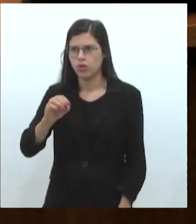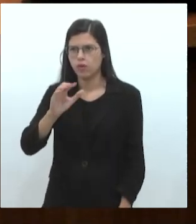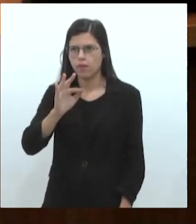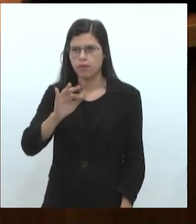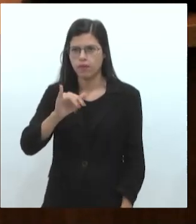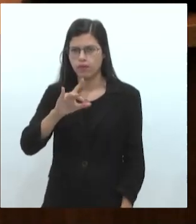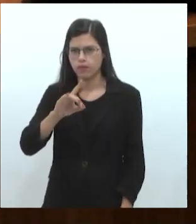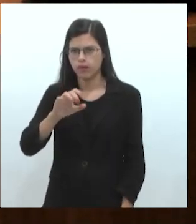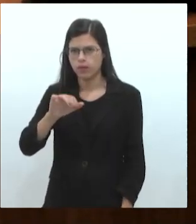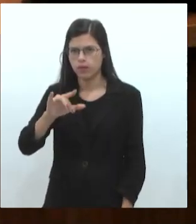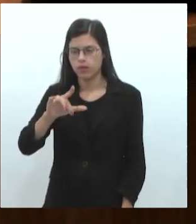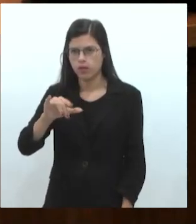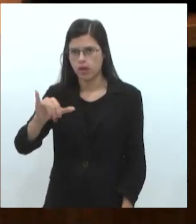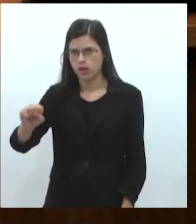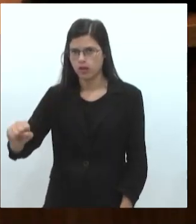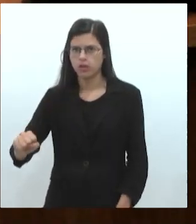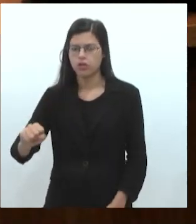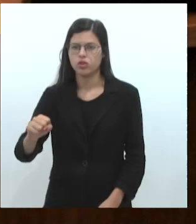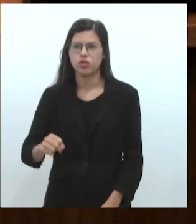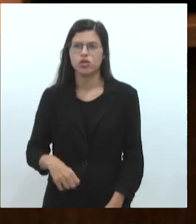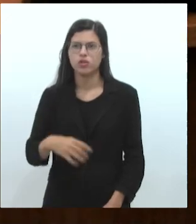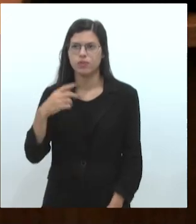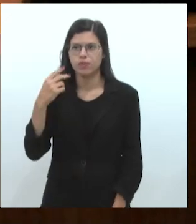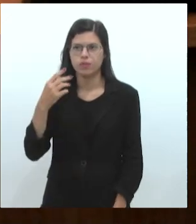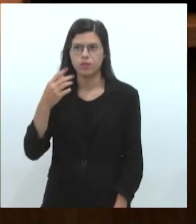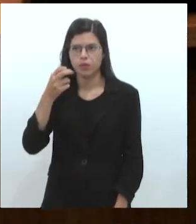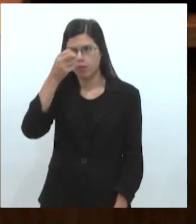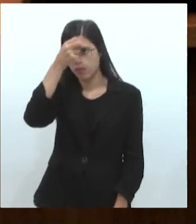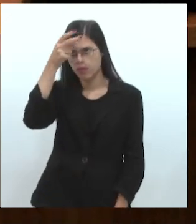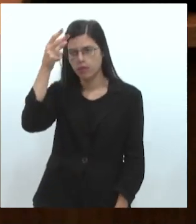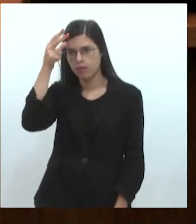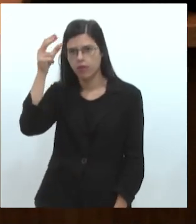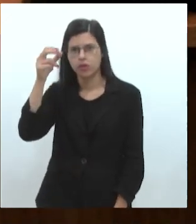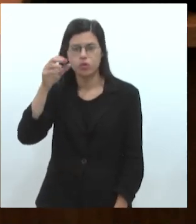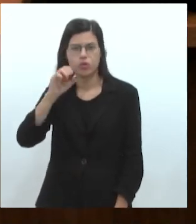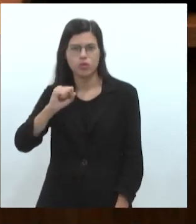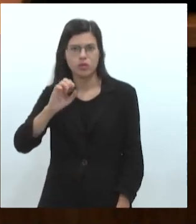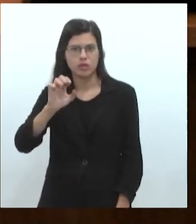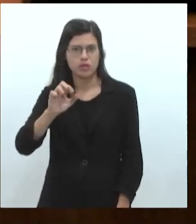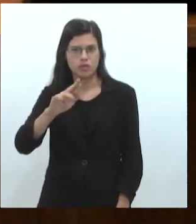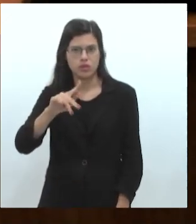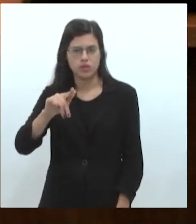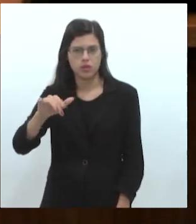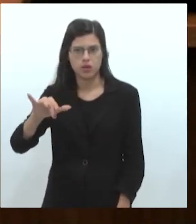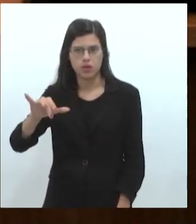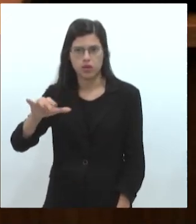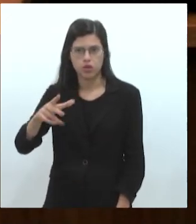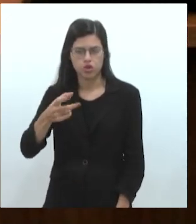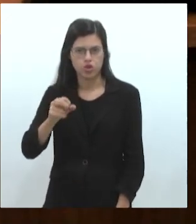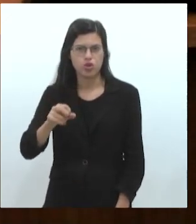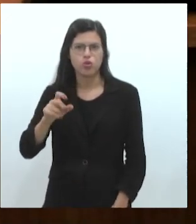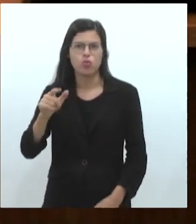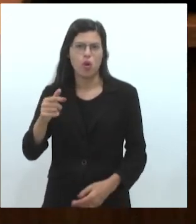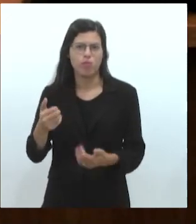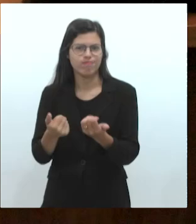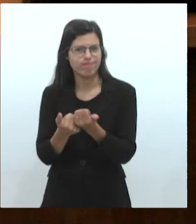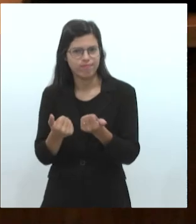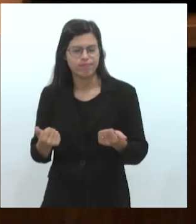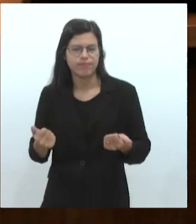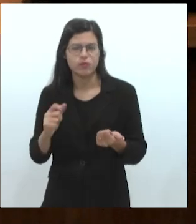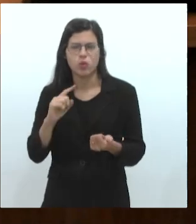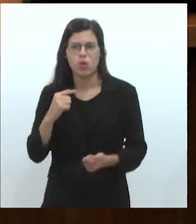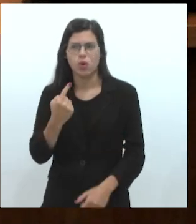secretário de obras daquele município. Prefeito Serginho Cirilo é um grande parceiro nosso. E também